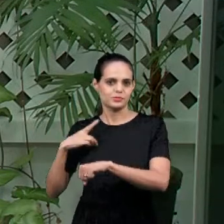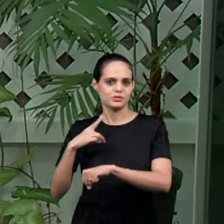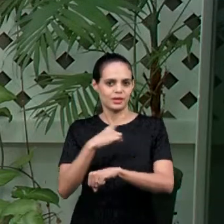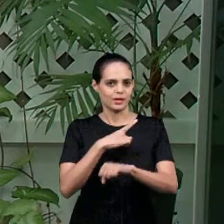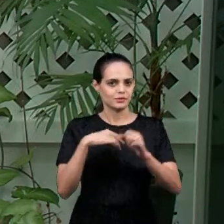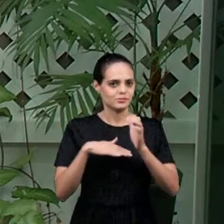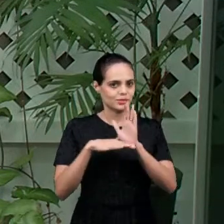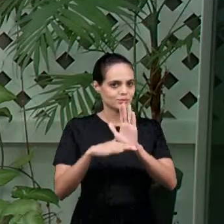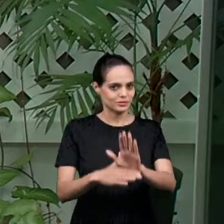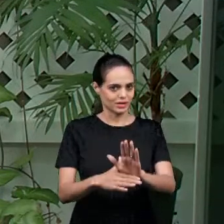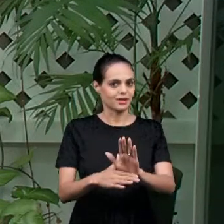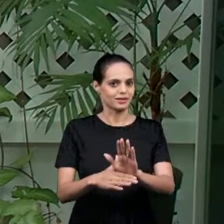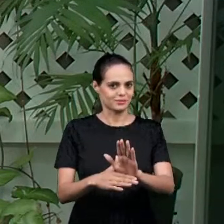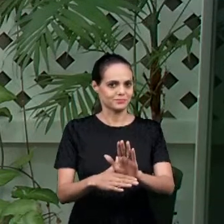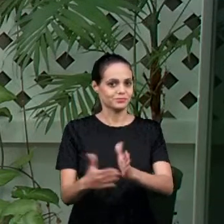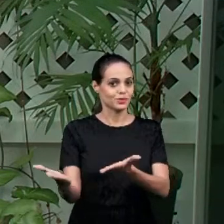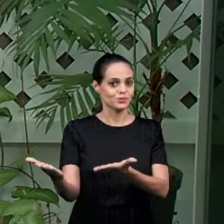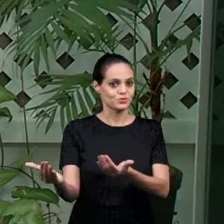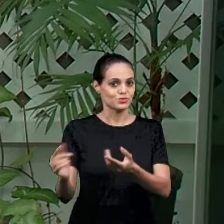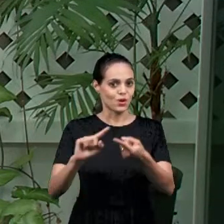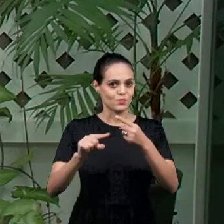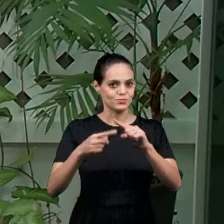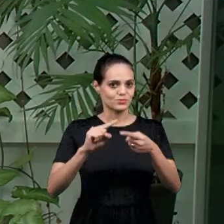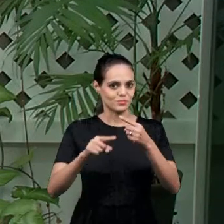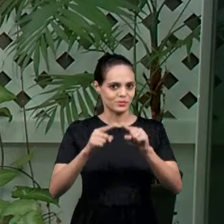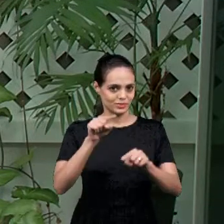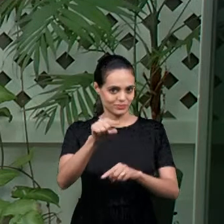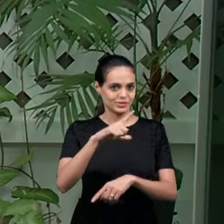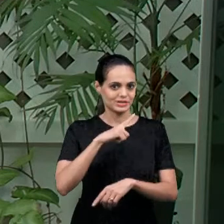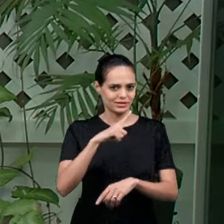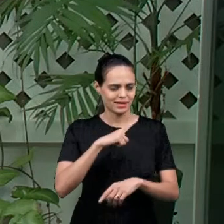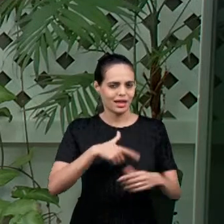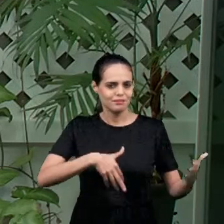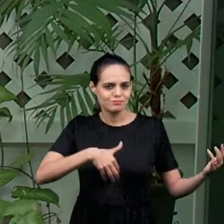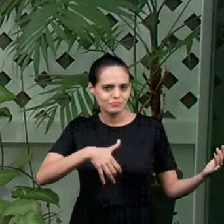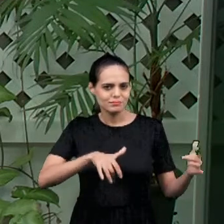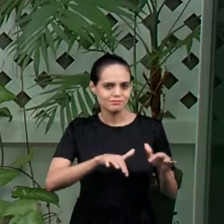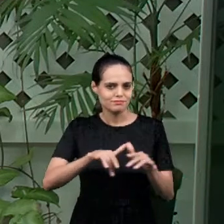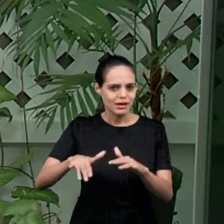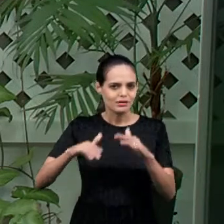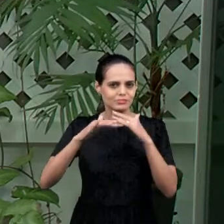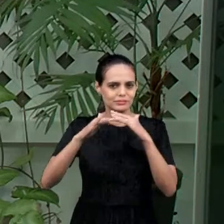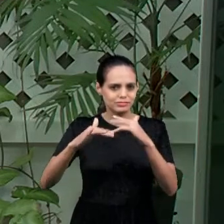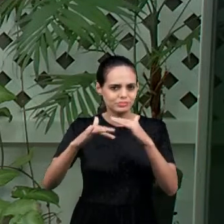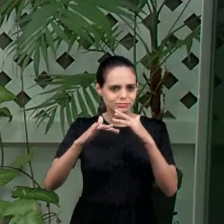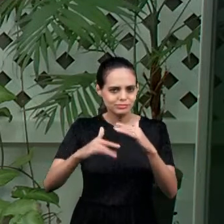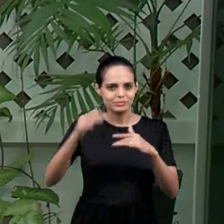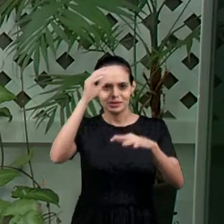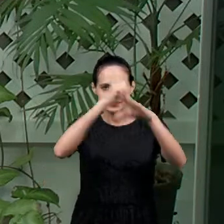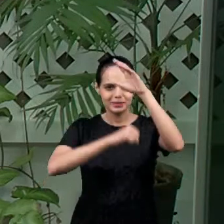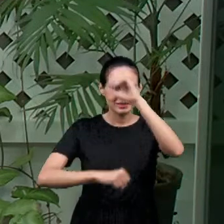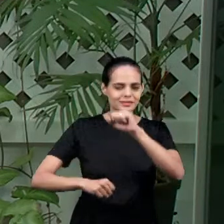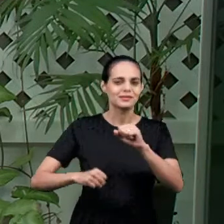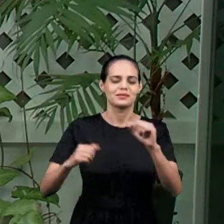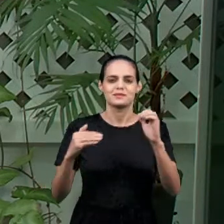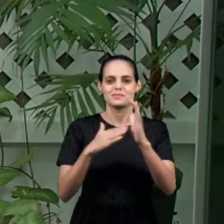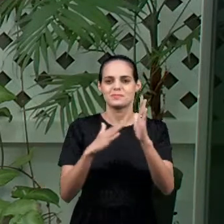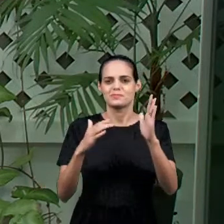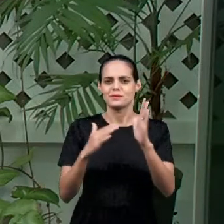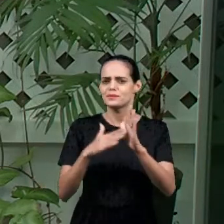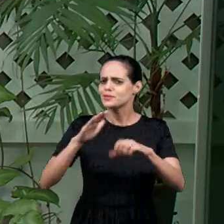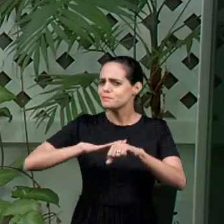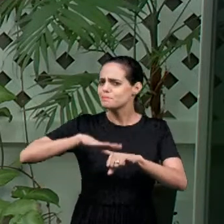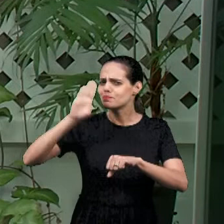seus instrumentos e cada um terá um tempo para dedilhar seus instrumentos, aprender hinos e muito mais do que isso.